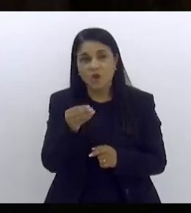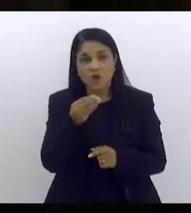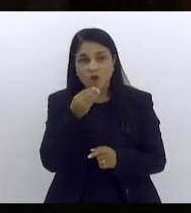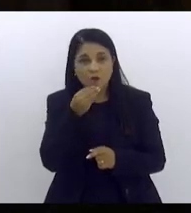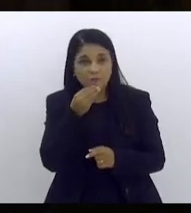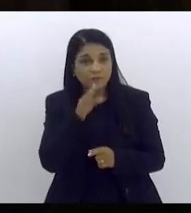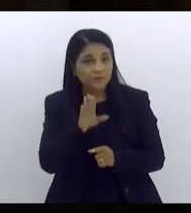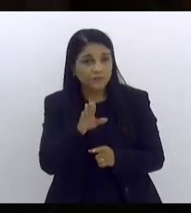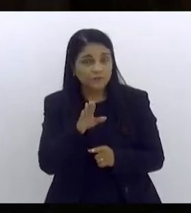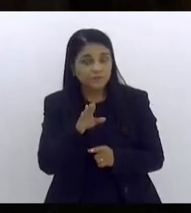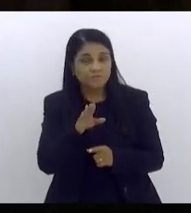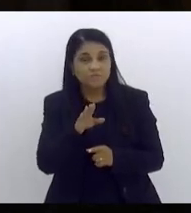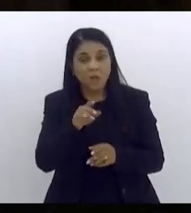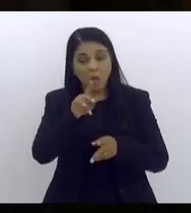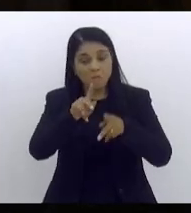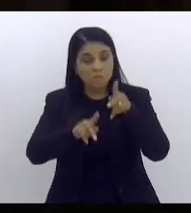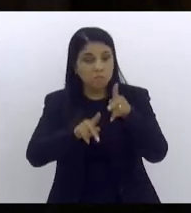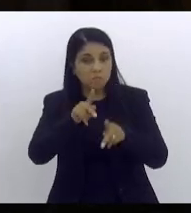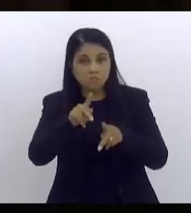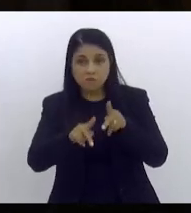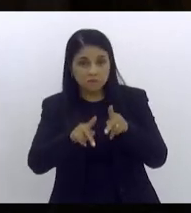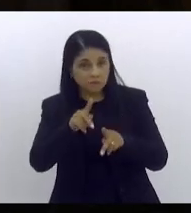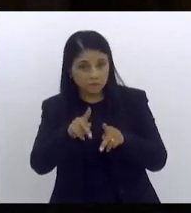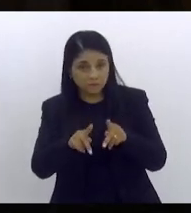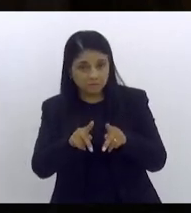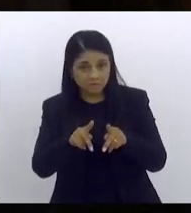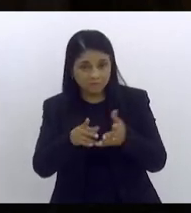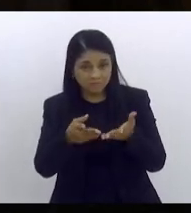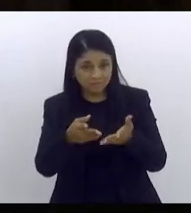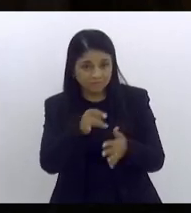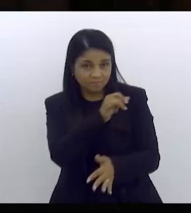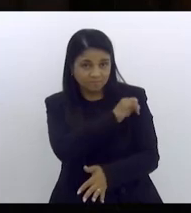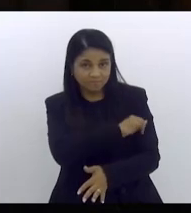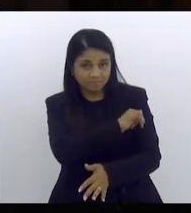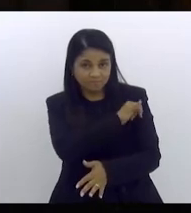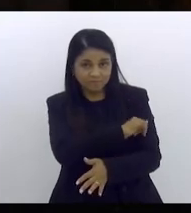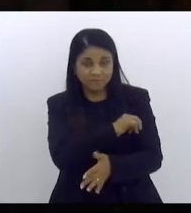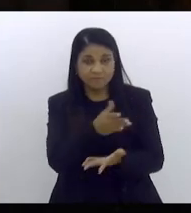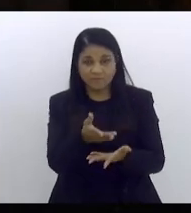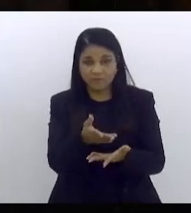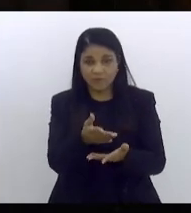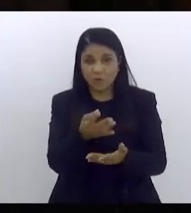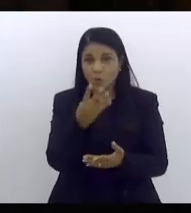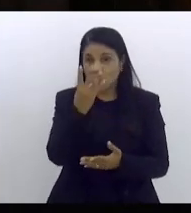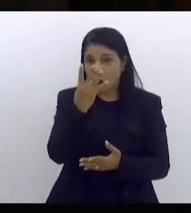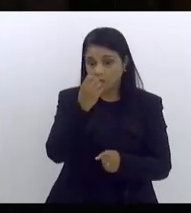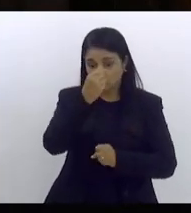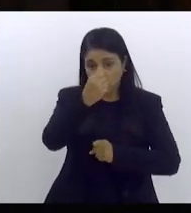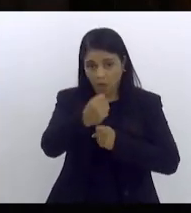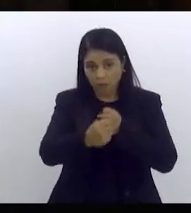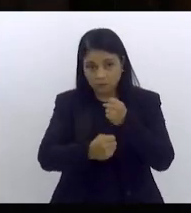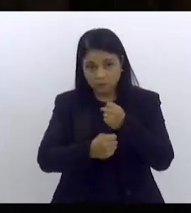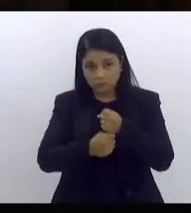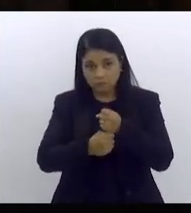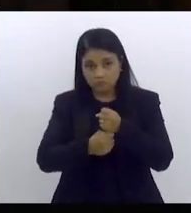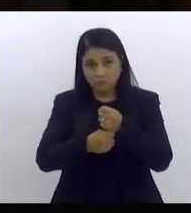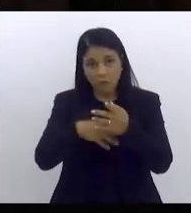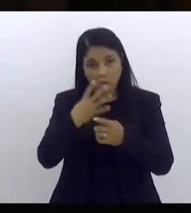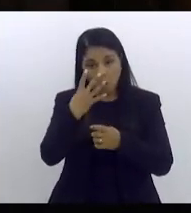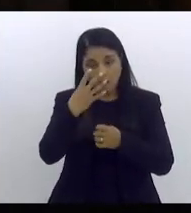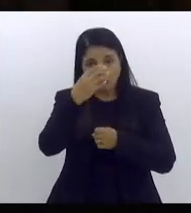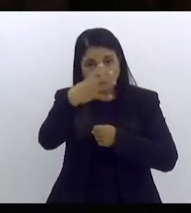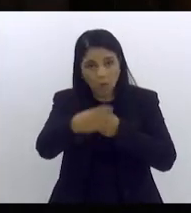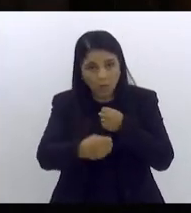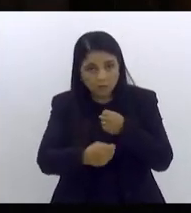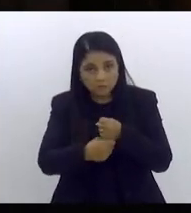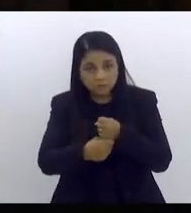aos seus eleitores, à população fluminense, que a cada 4 anos vão decidir se